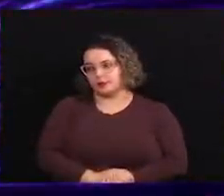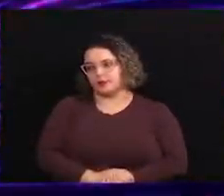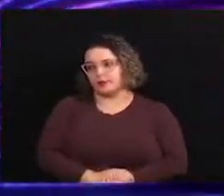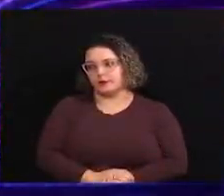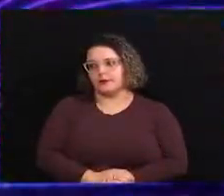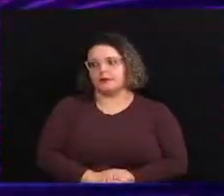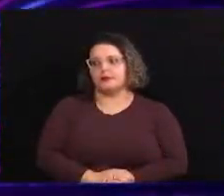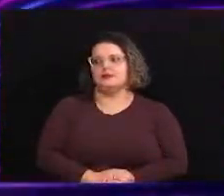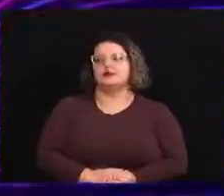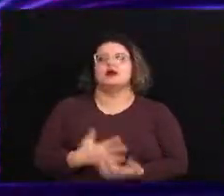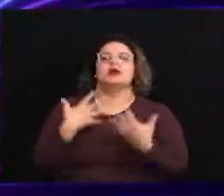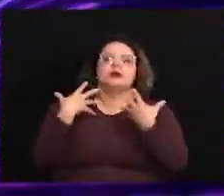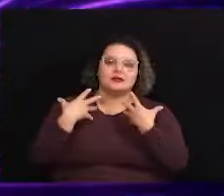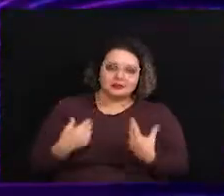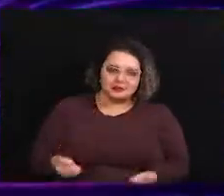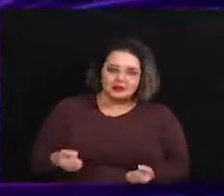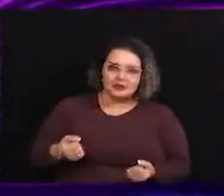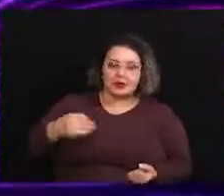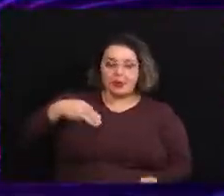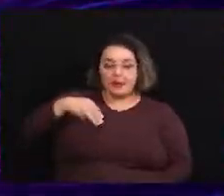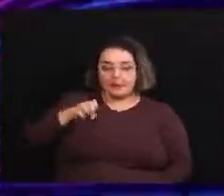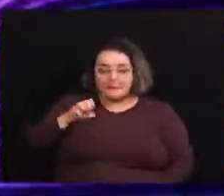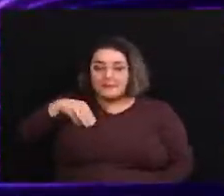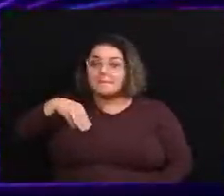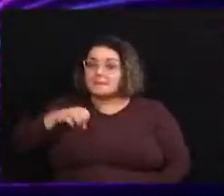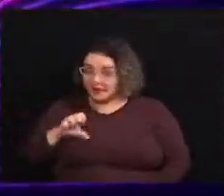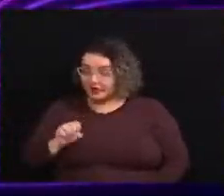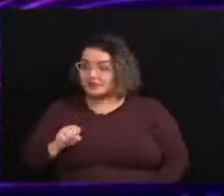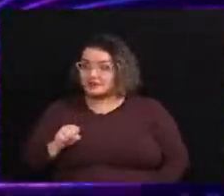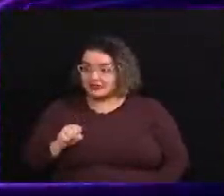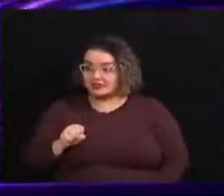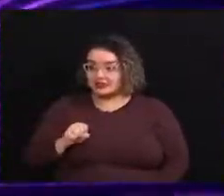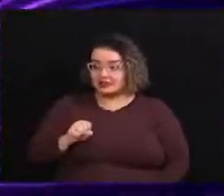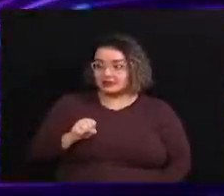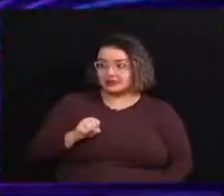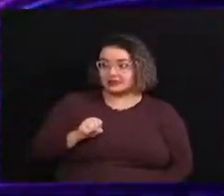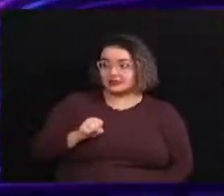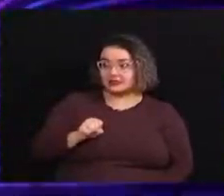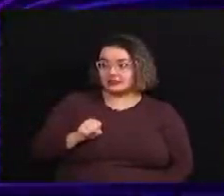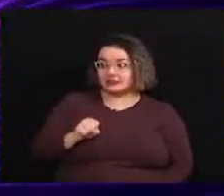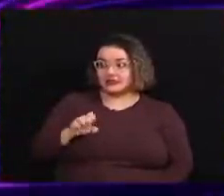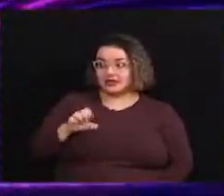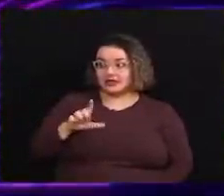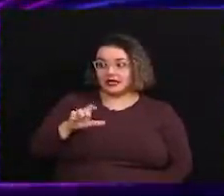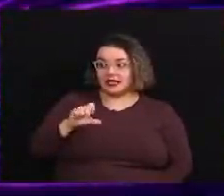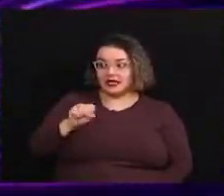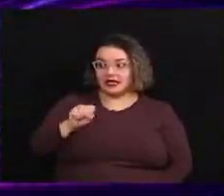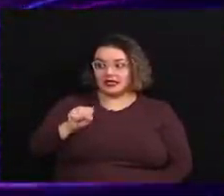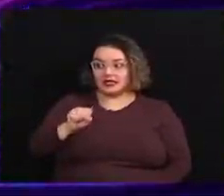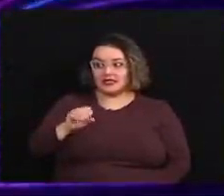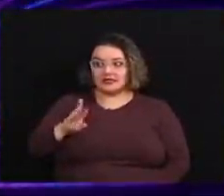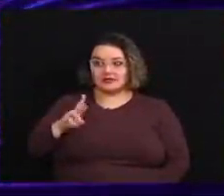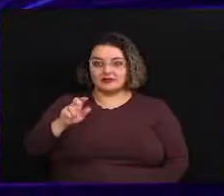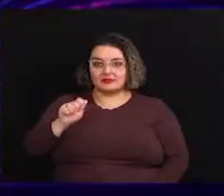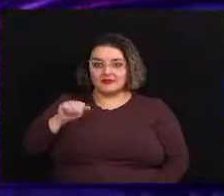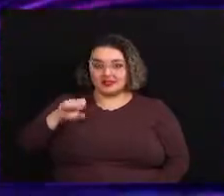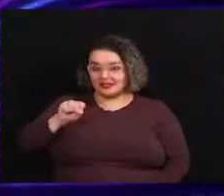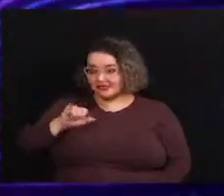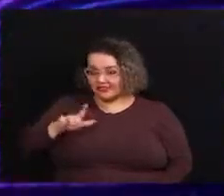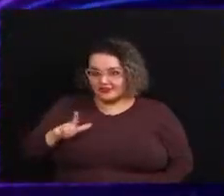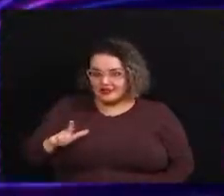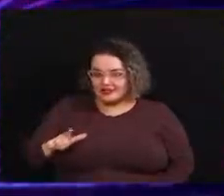Eu já recebi muitos memes de pessoas que leram, usando aquele meme da Inês Brasil. Você tá fazendo um jogo